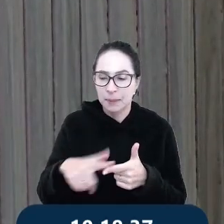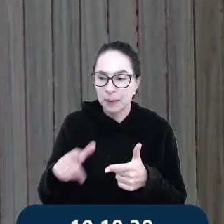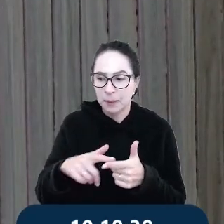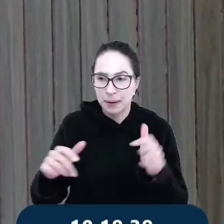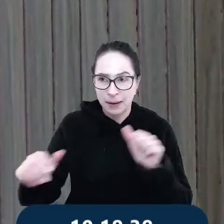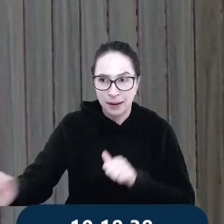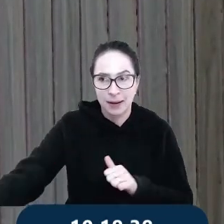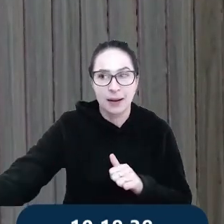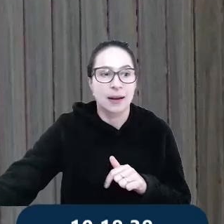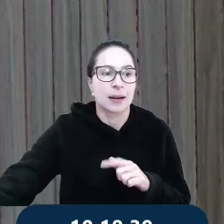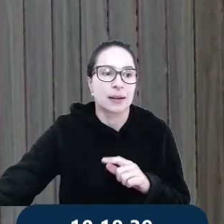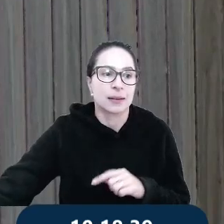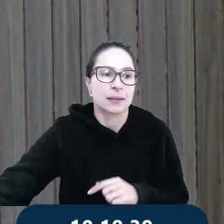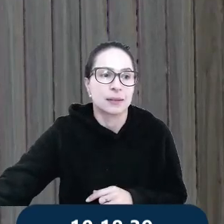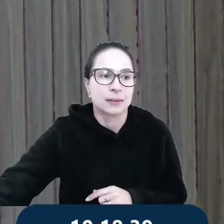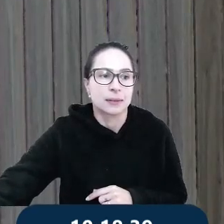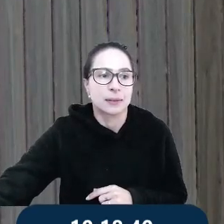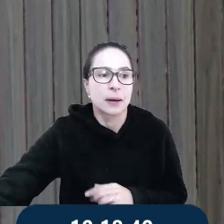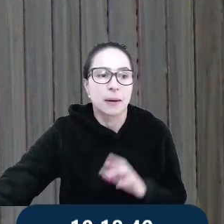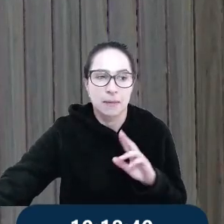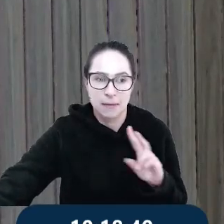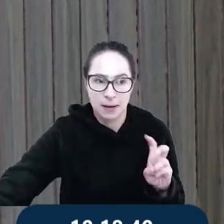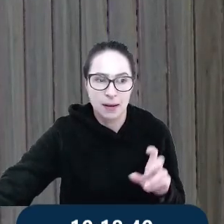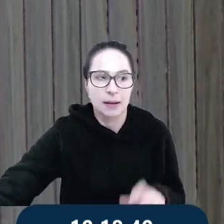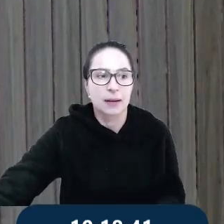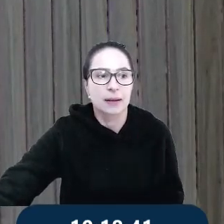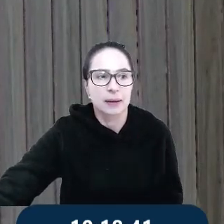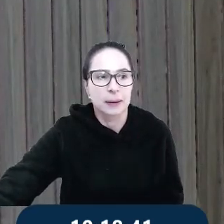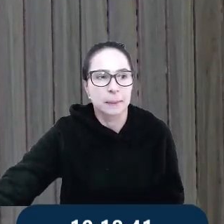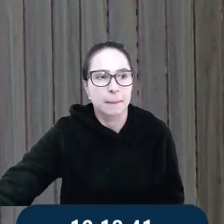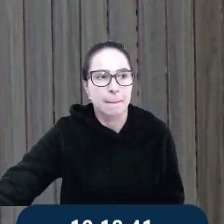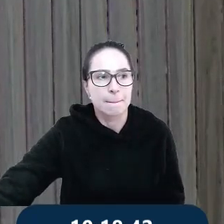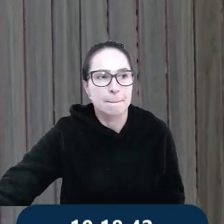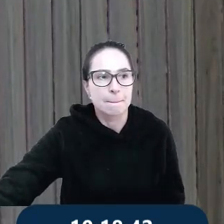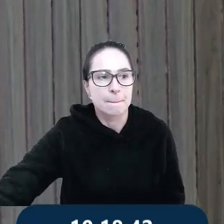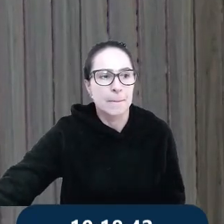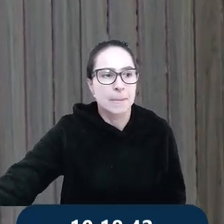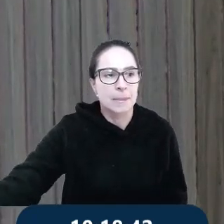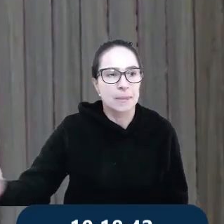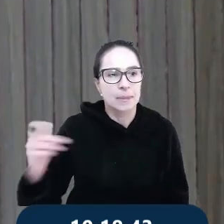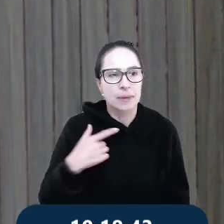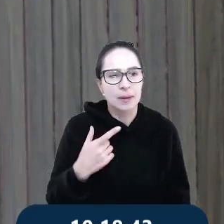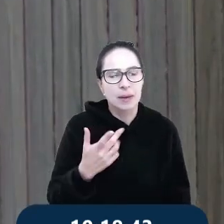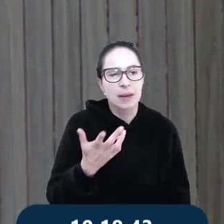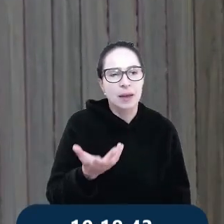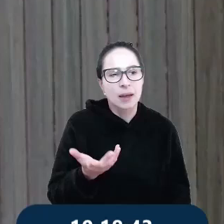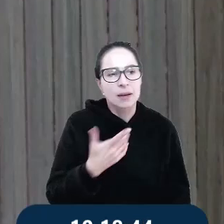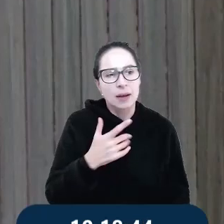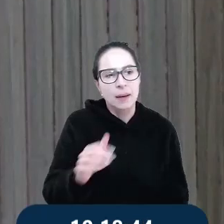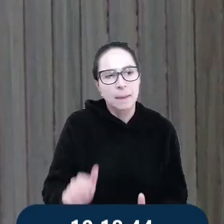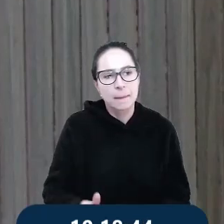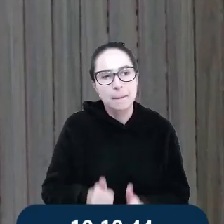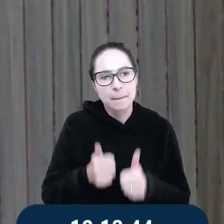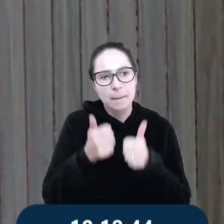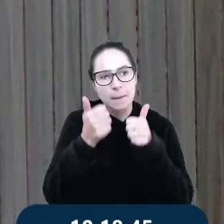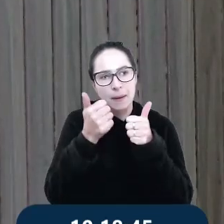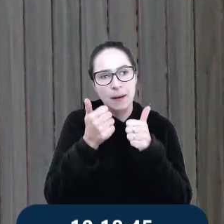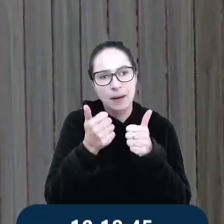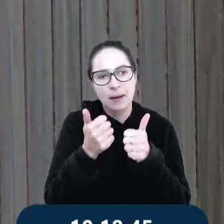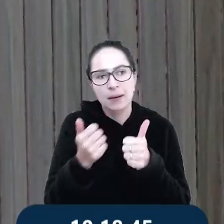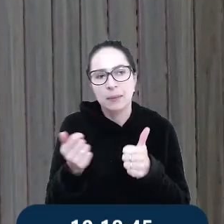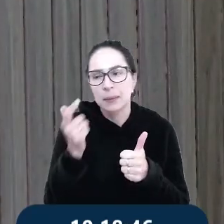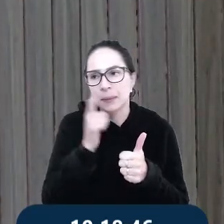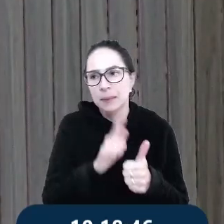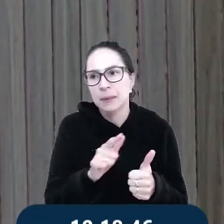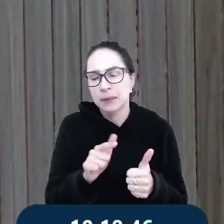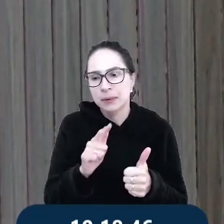queimar. Então, faça da melhor forma possível para que a coisa tenha o andamento e o melhor